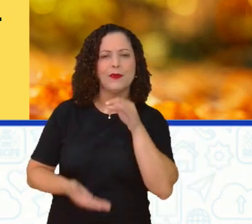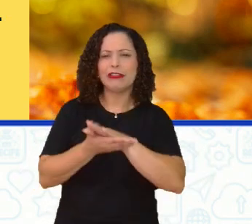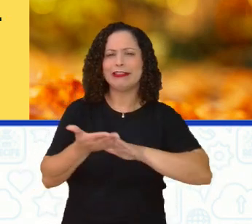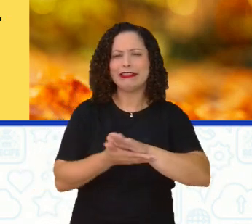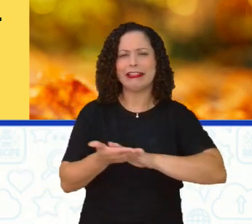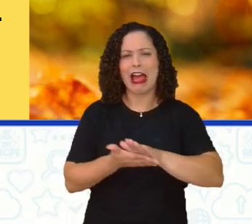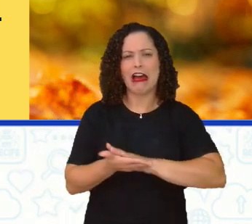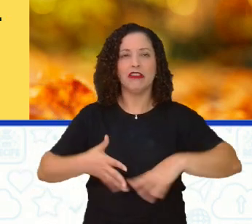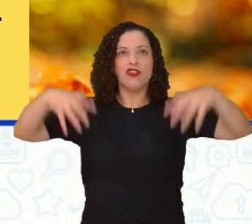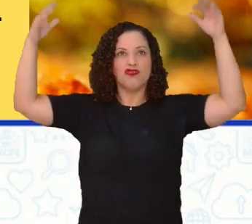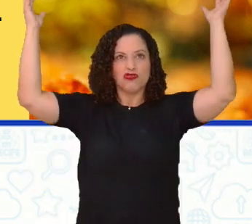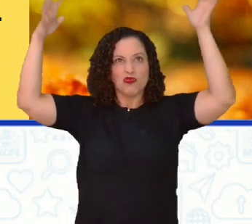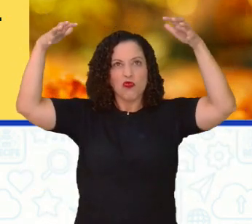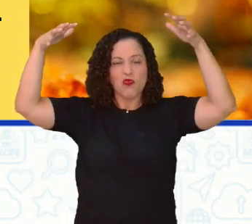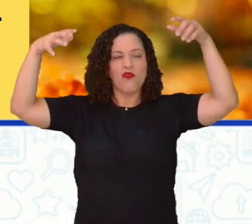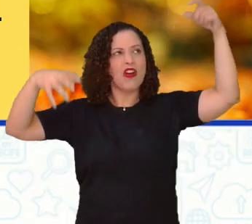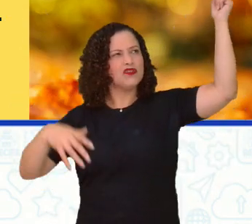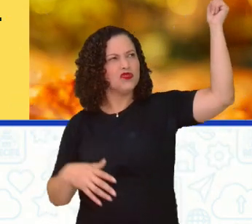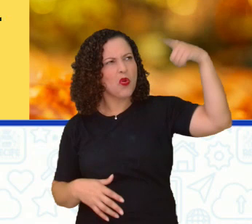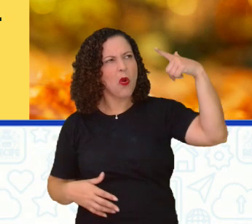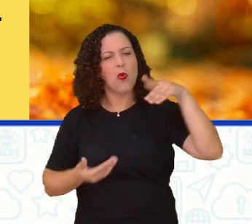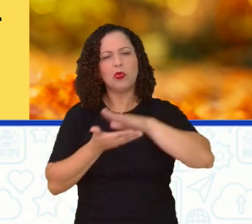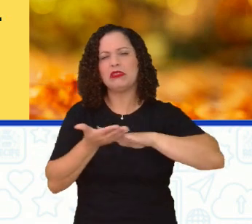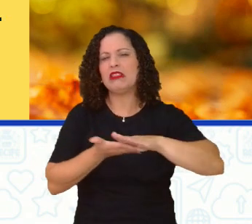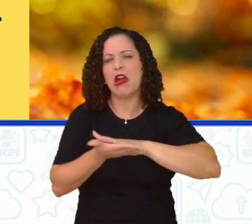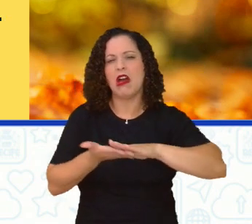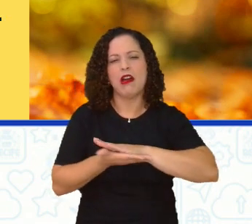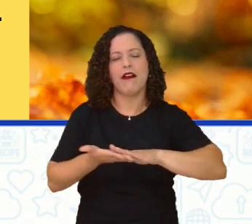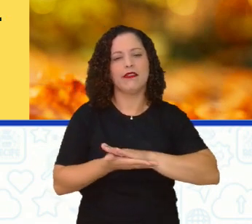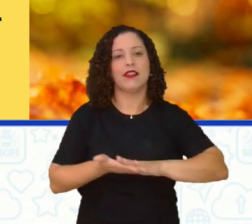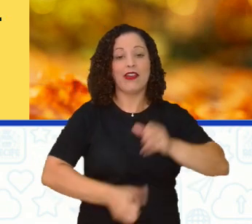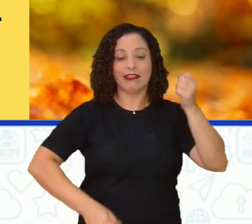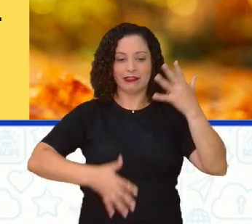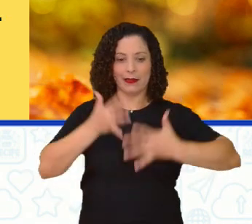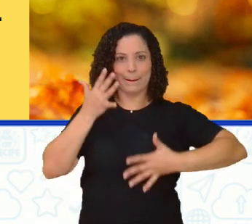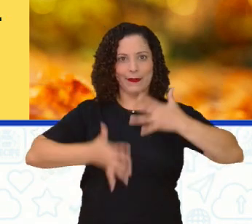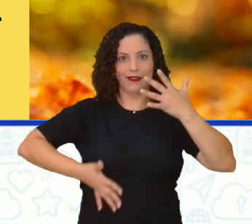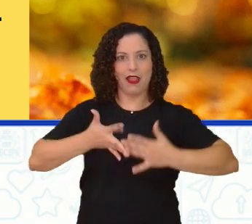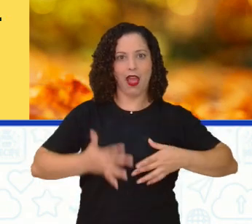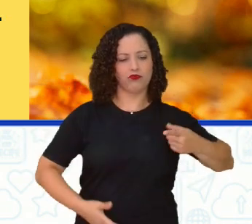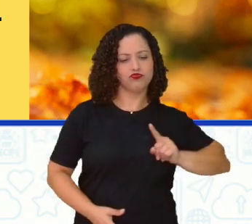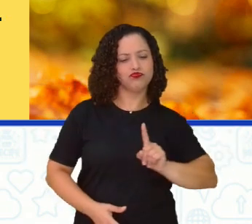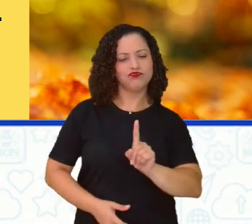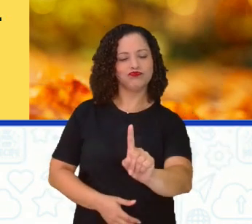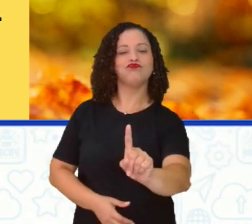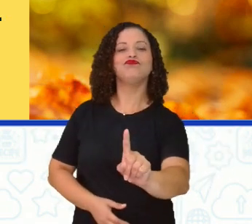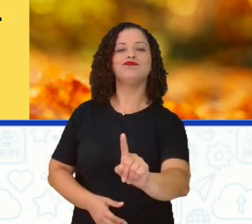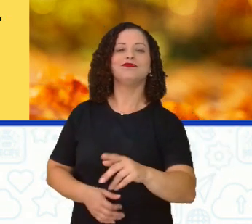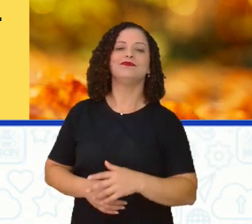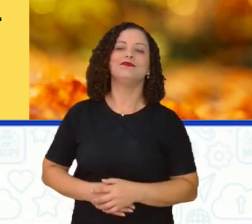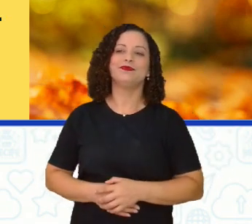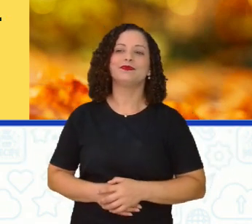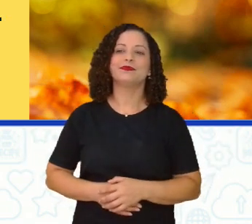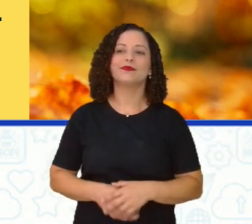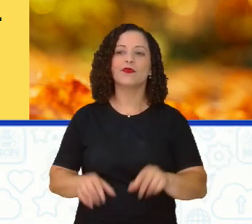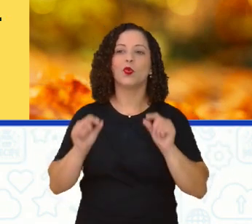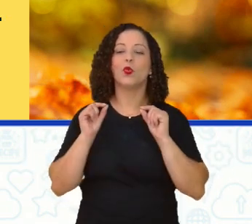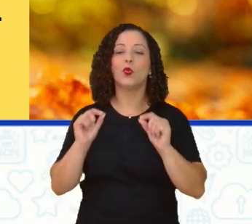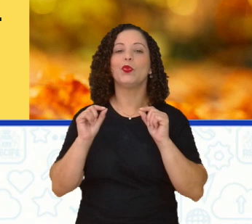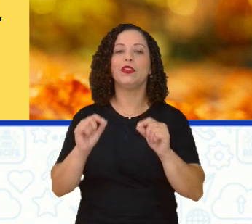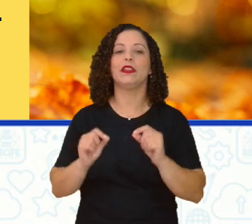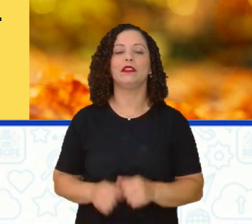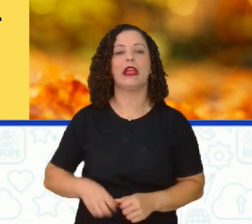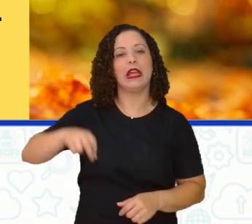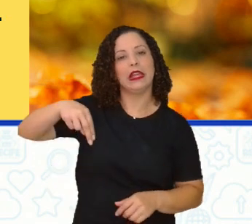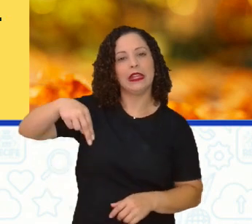me impedir de caminhar na trilha. Então, quando falamos assim, né? Nada, né? Então, estamos aí